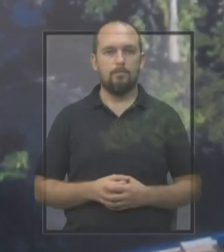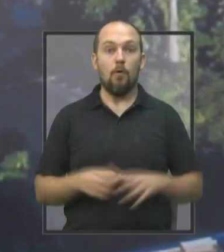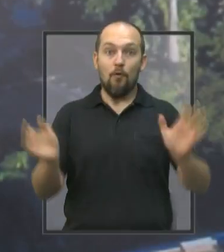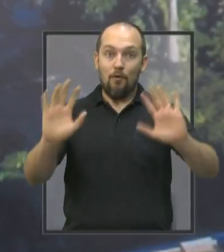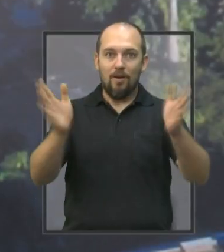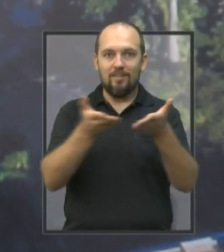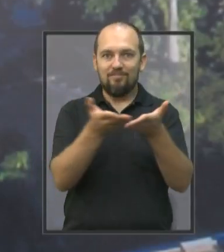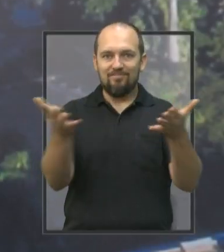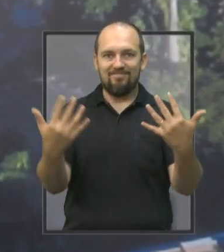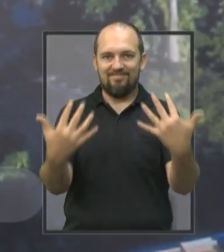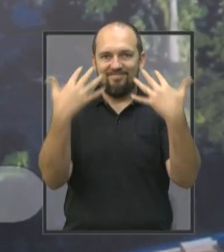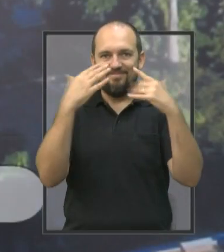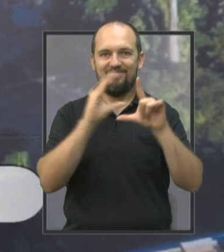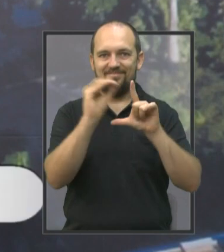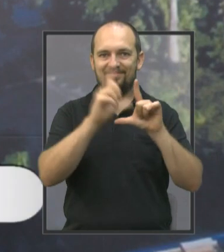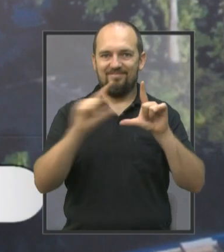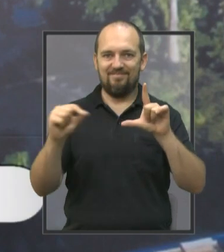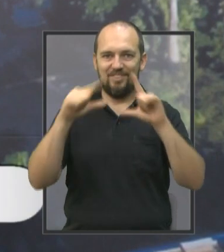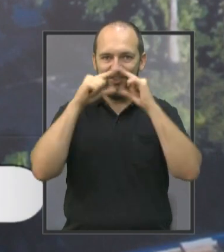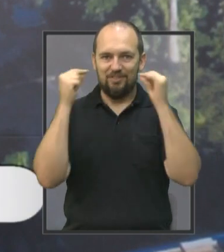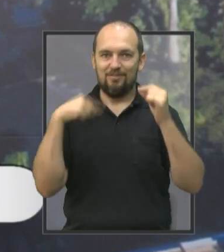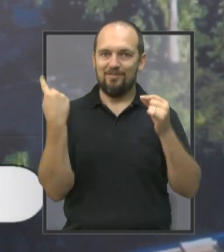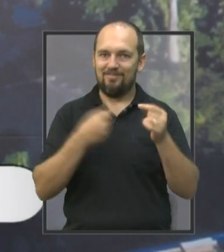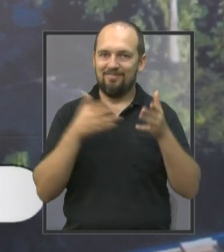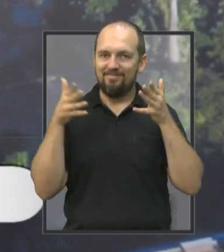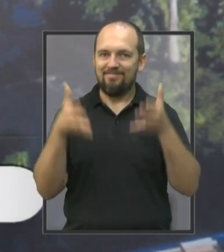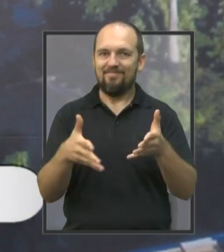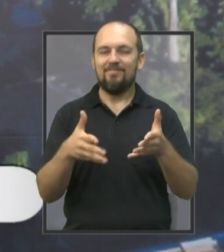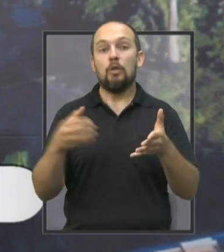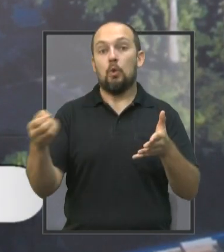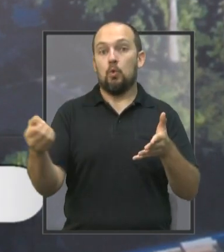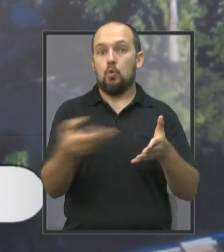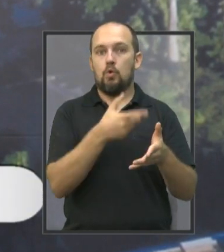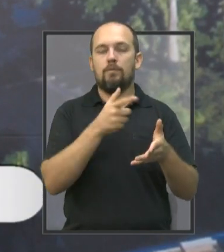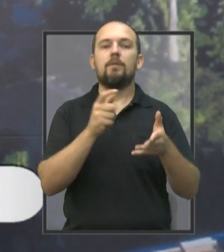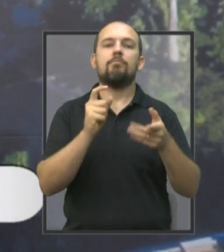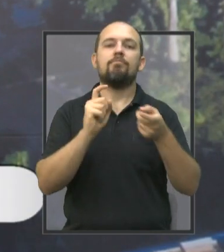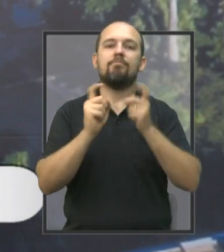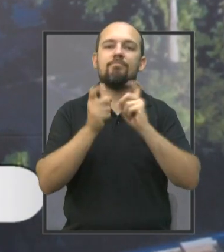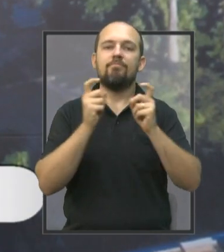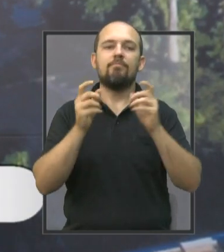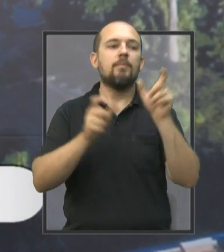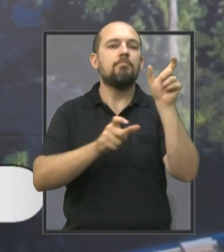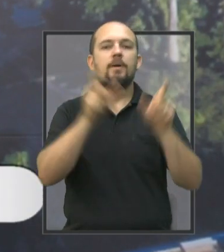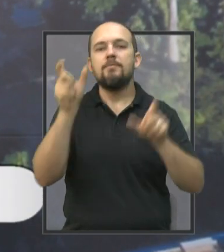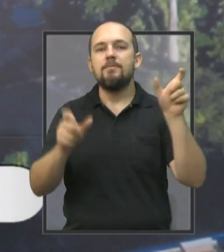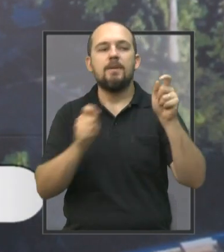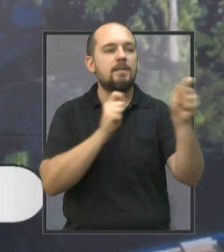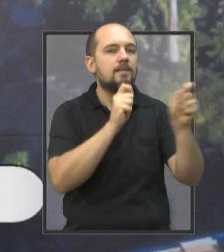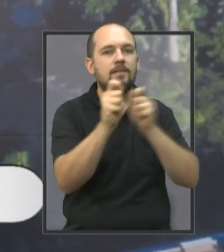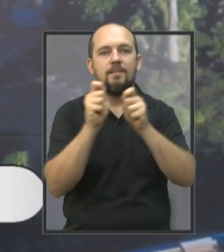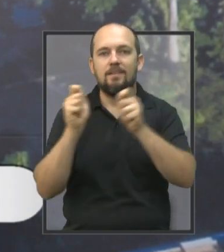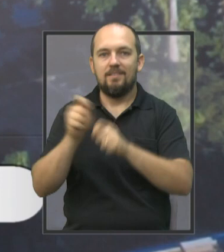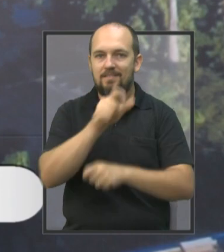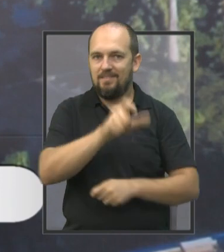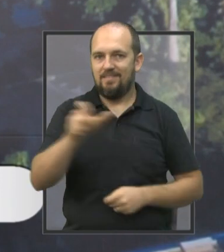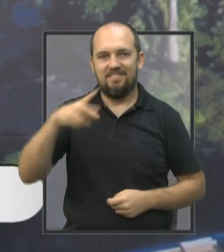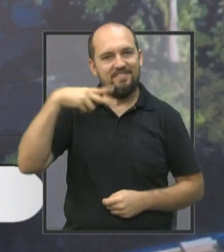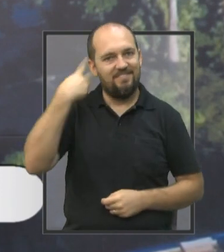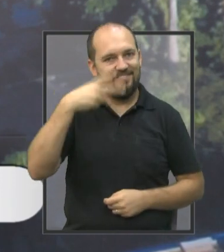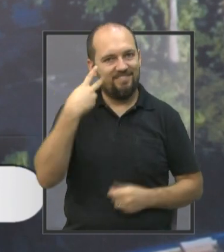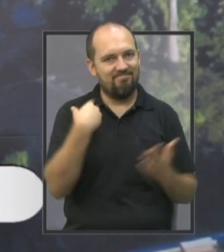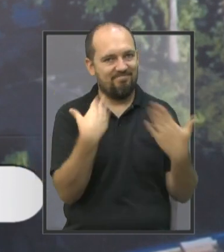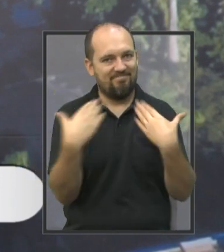Olá para você ligado na TV Câmara Jaú, está entrando no ar uma nova rodada do programa Fala Vereador. Esta é a última edição